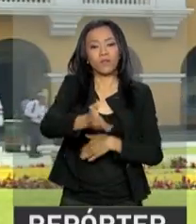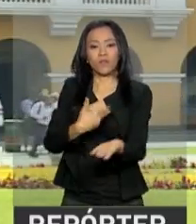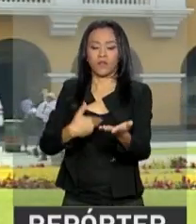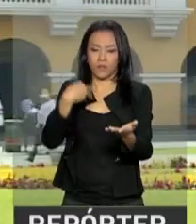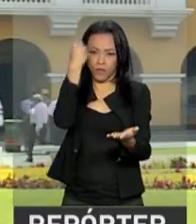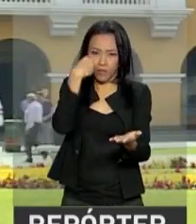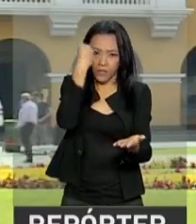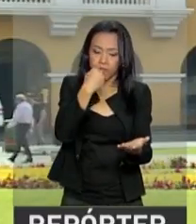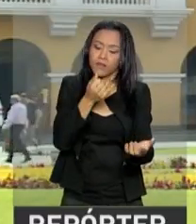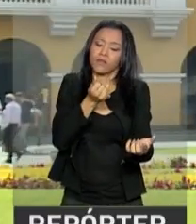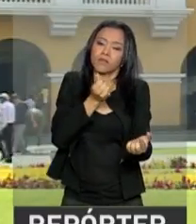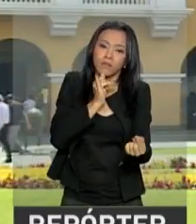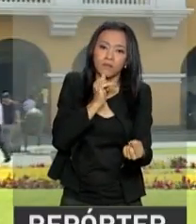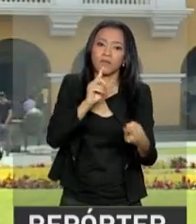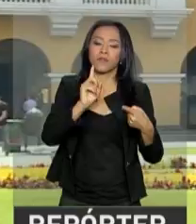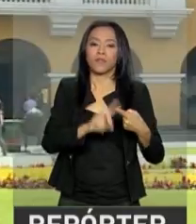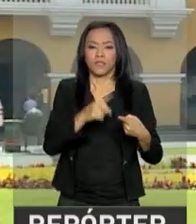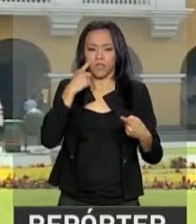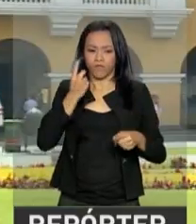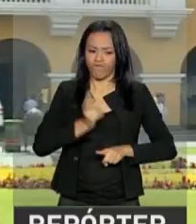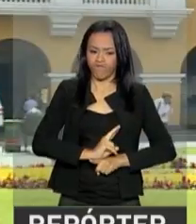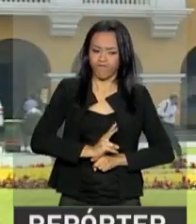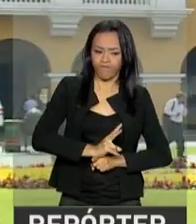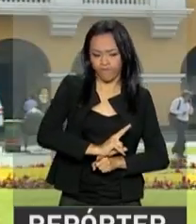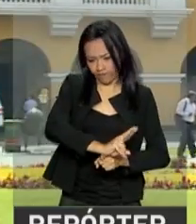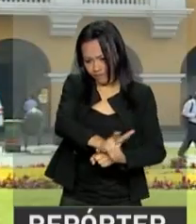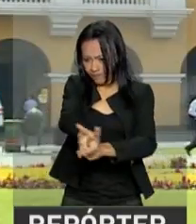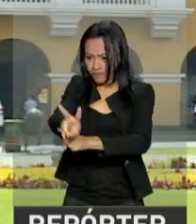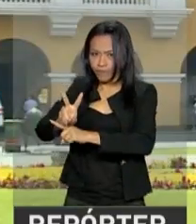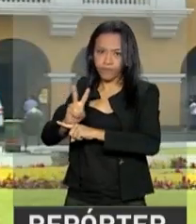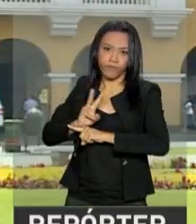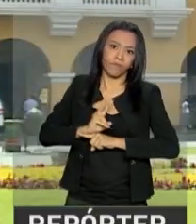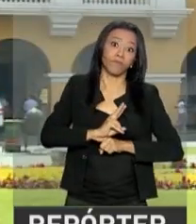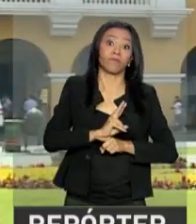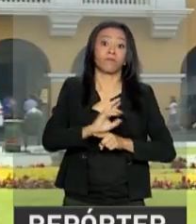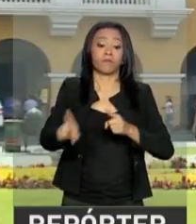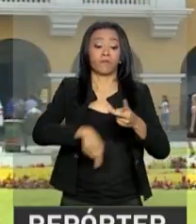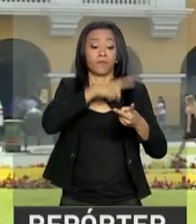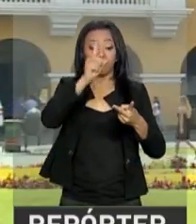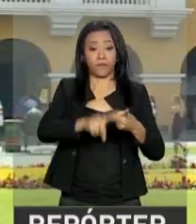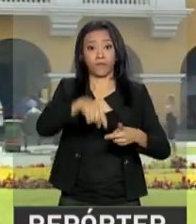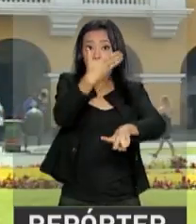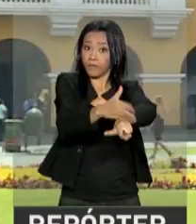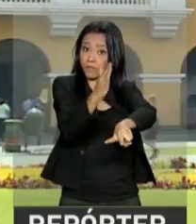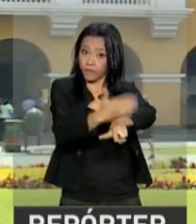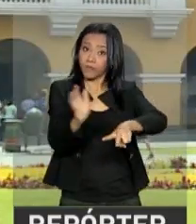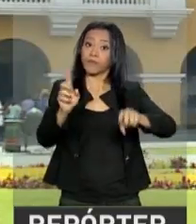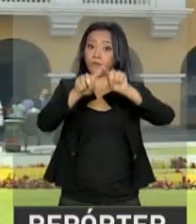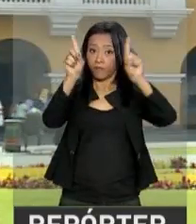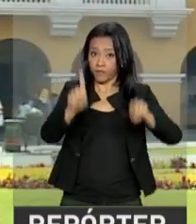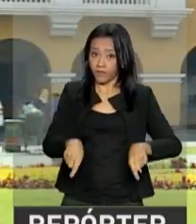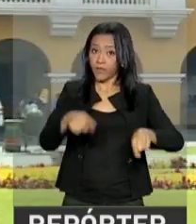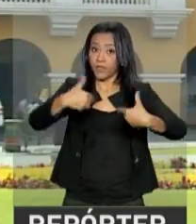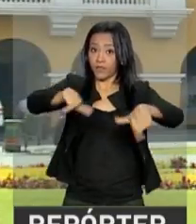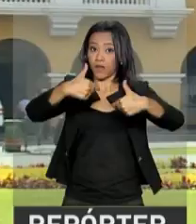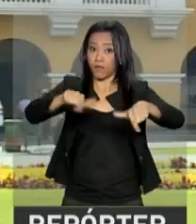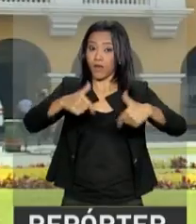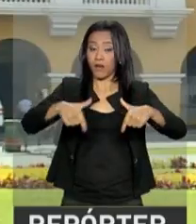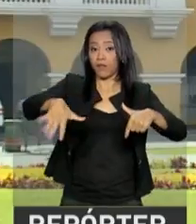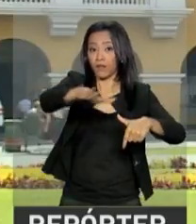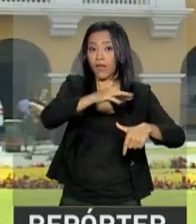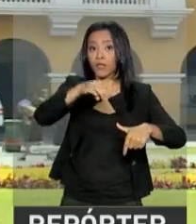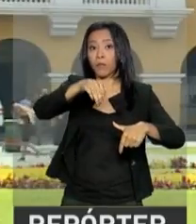sistemas que podem rastrear operações à capacitação de funcionários que trabalham no mercado financeiro